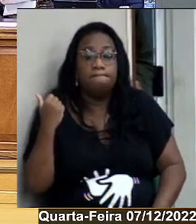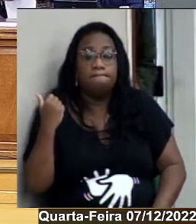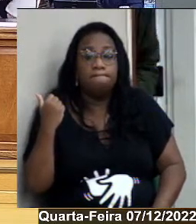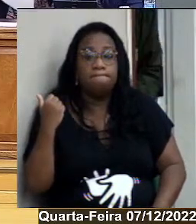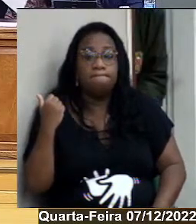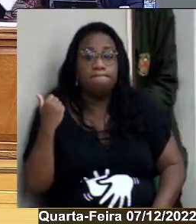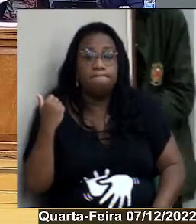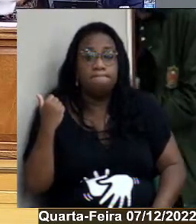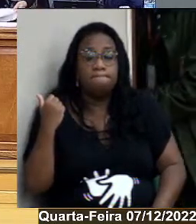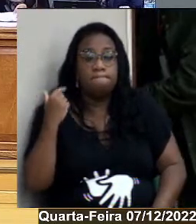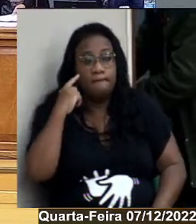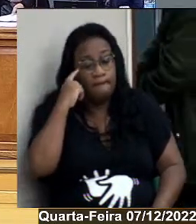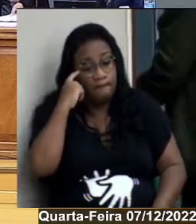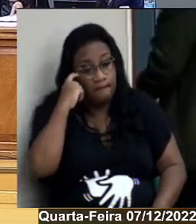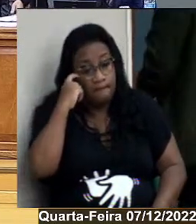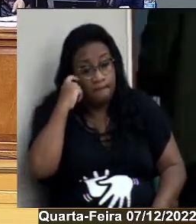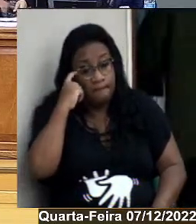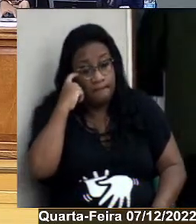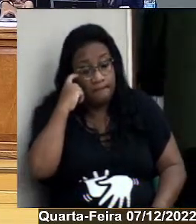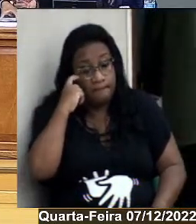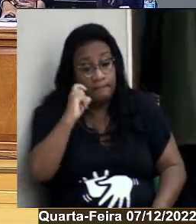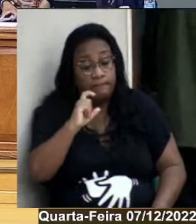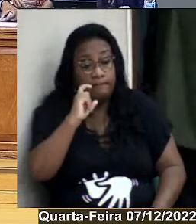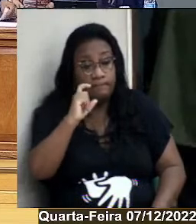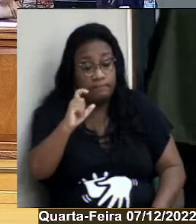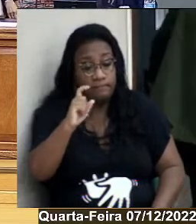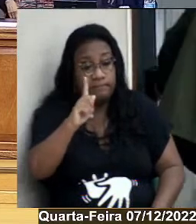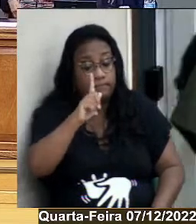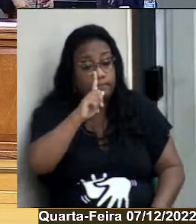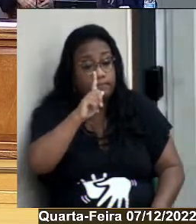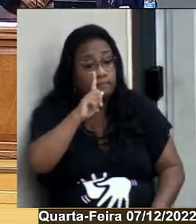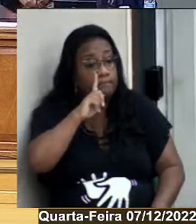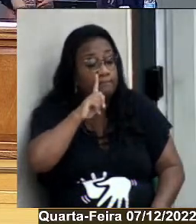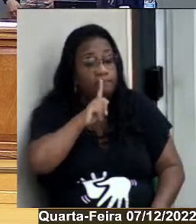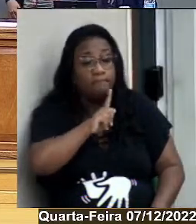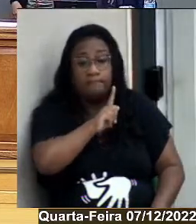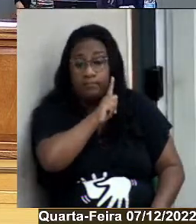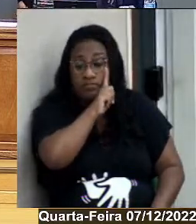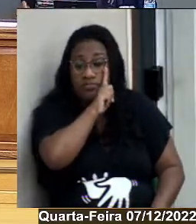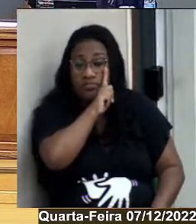escrito do pequeno expediente, seria o Gideon. Com a palavra, vereador Gideon.